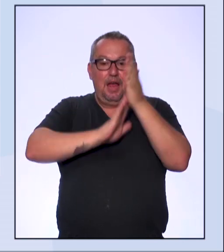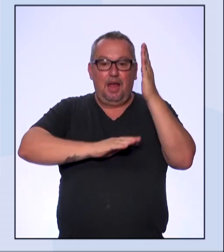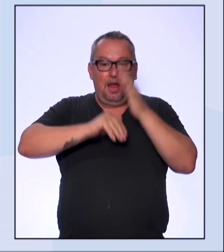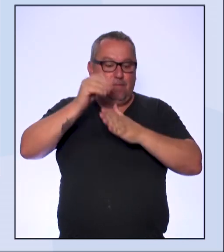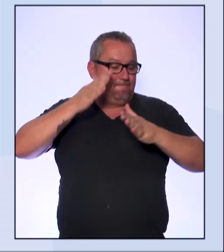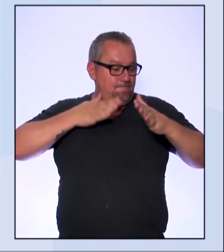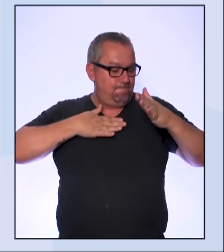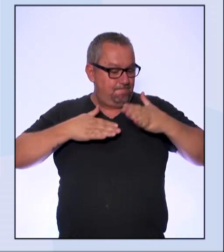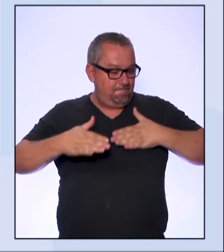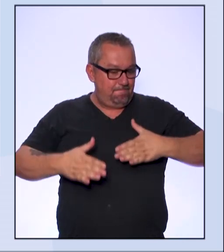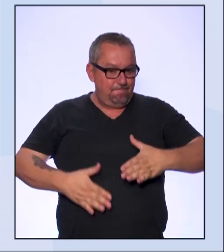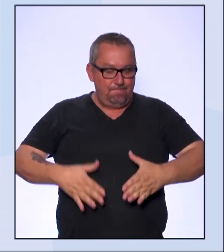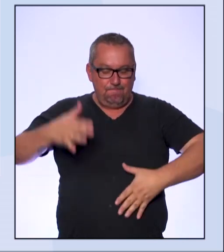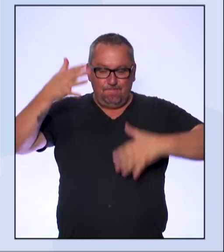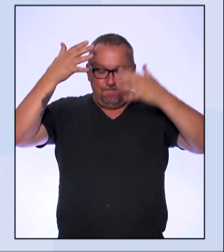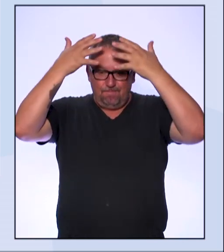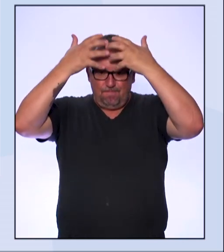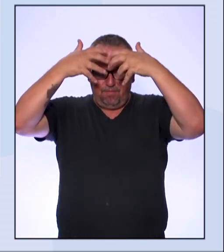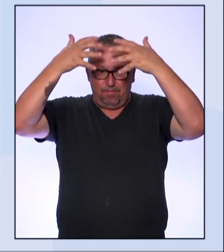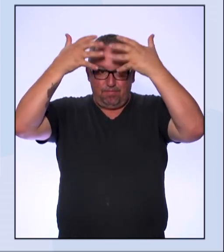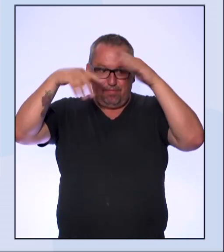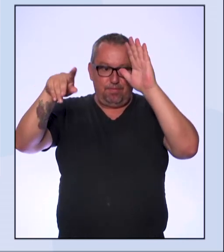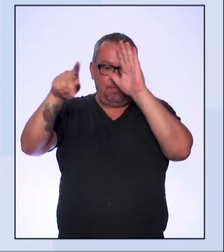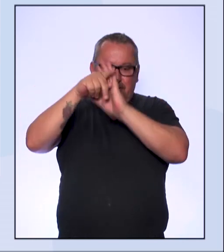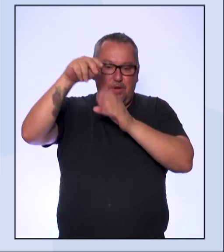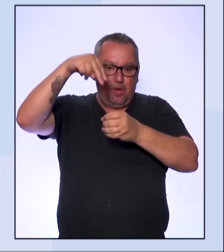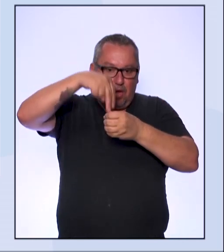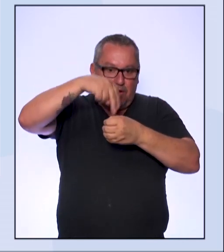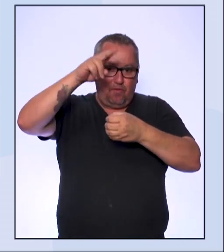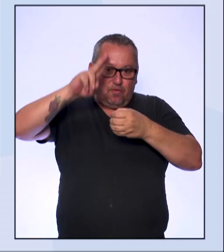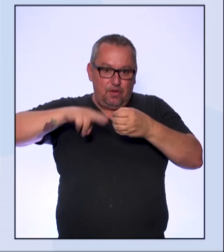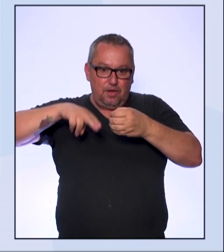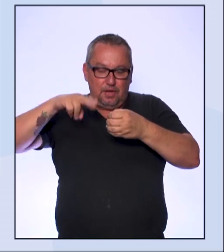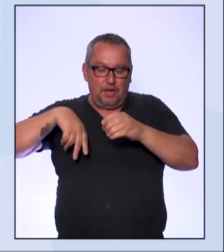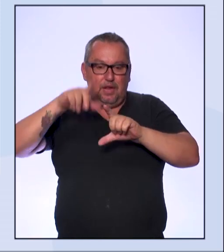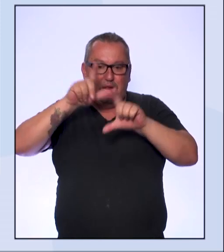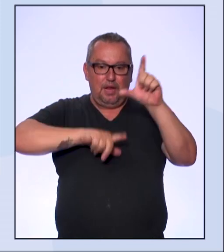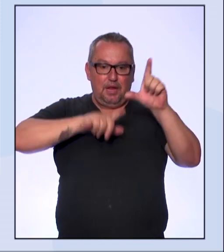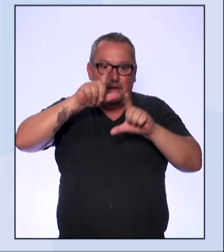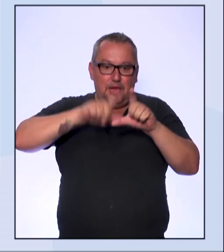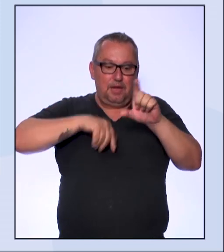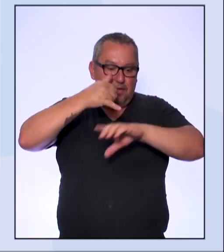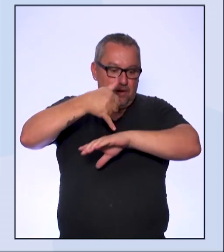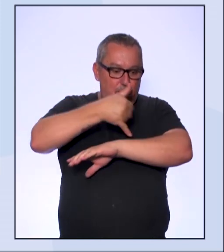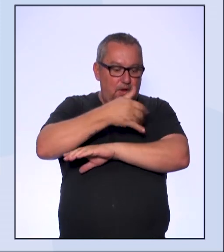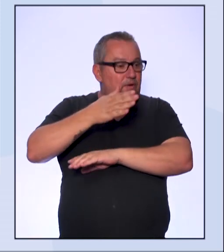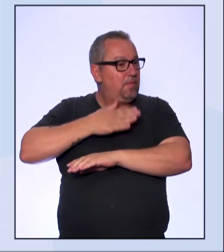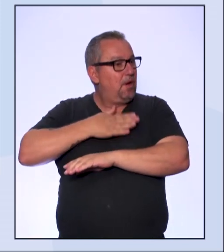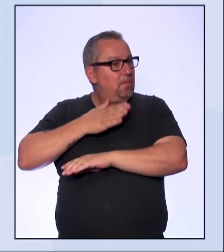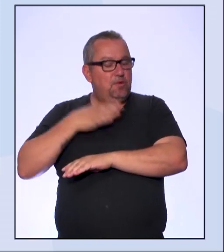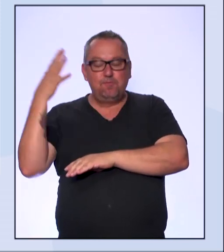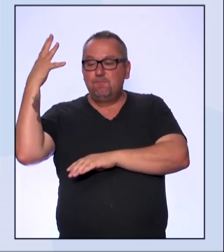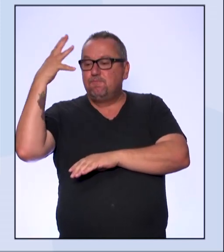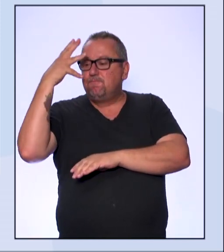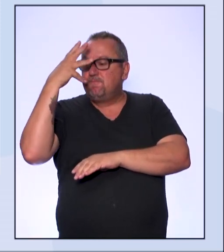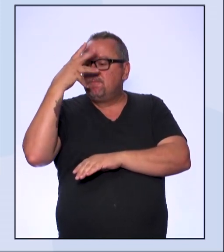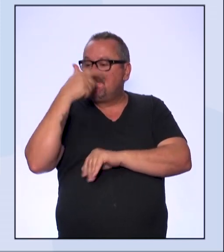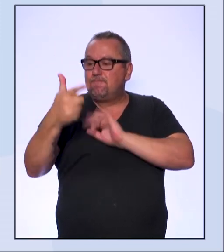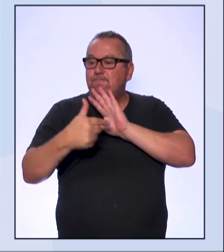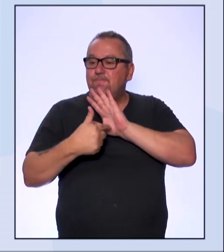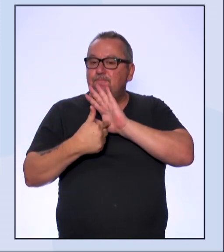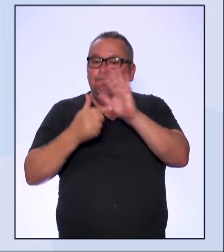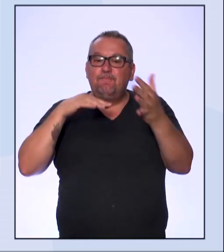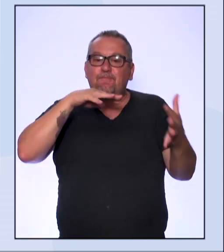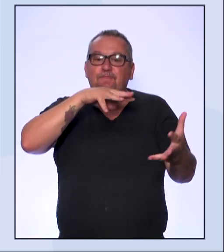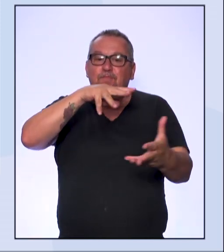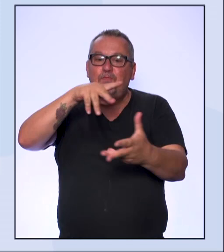da mente, das tintas e das letras. As tatuagens, para mim, são uma maneira bonita de apresentar para o mundo um pouco